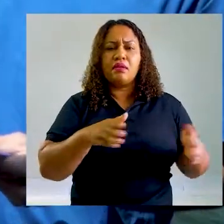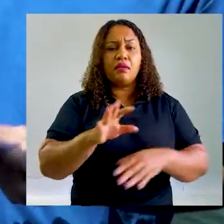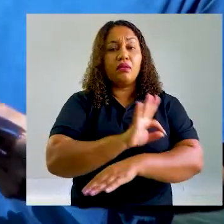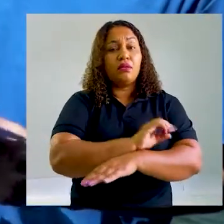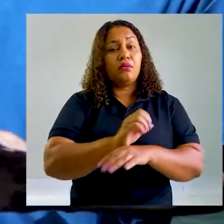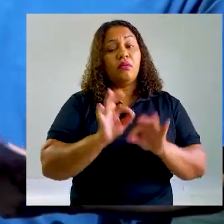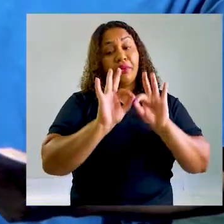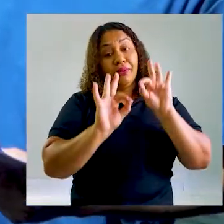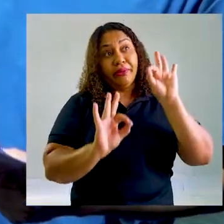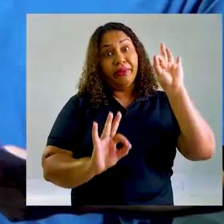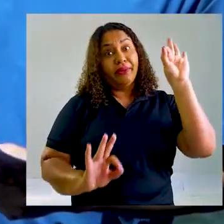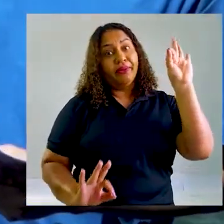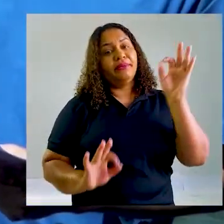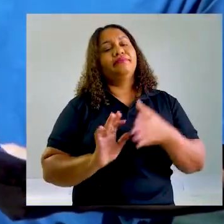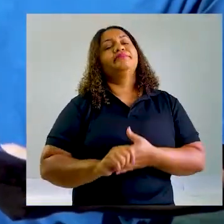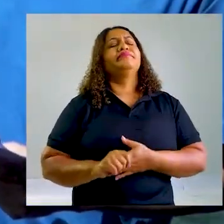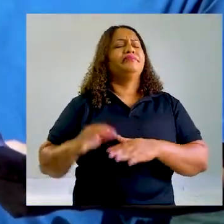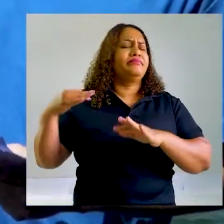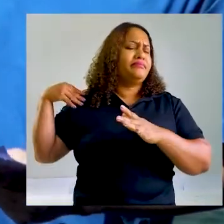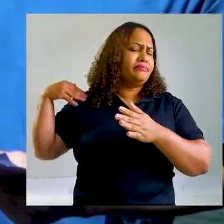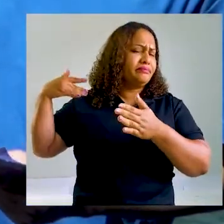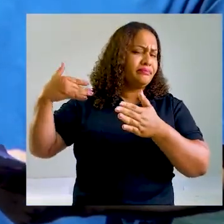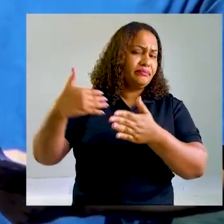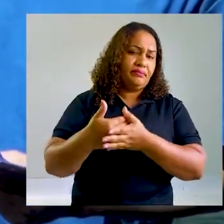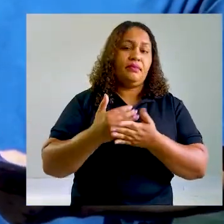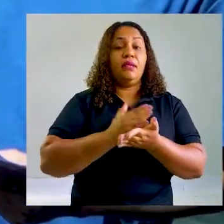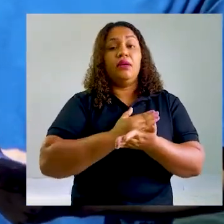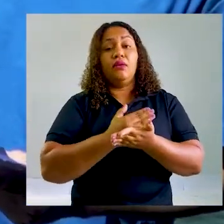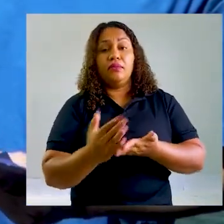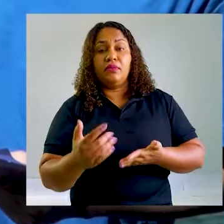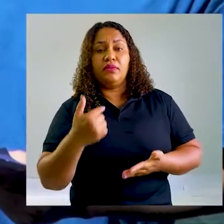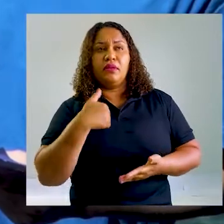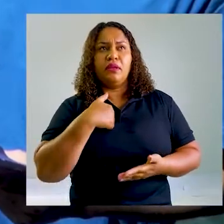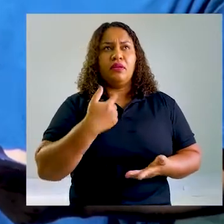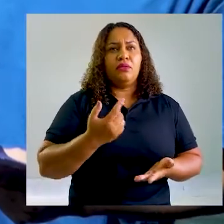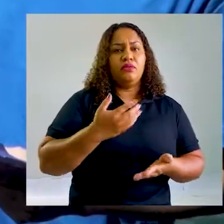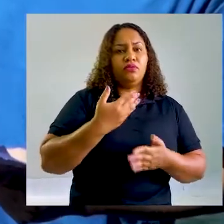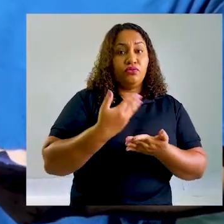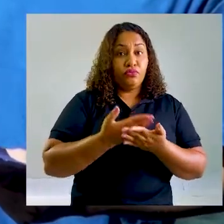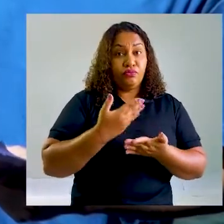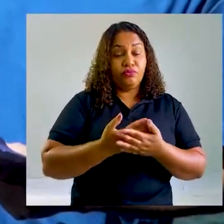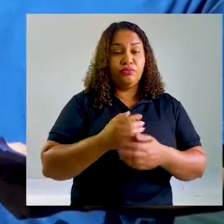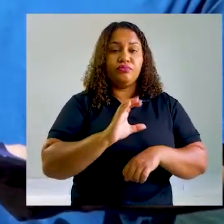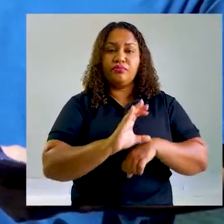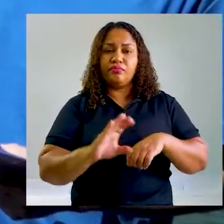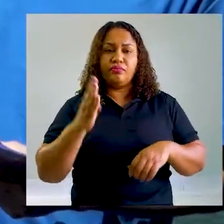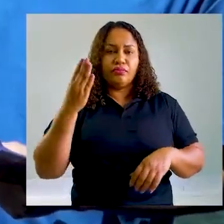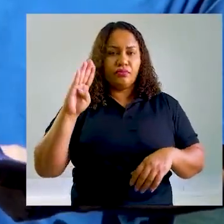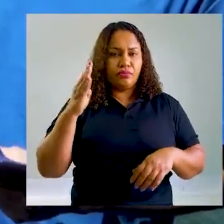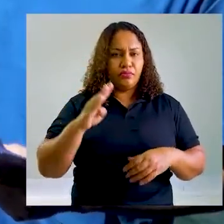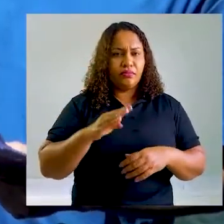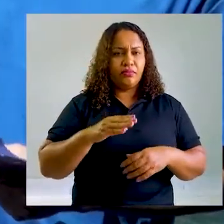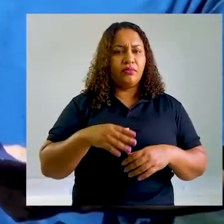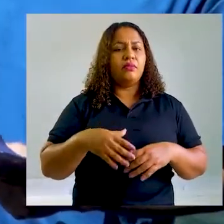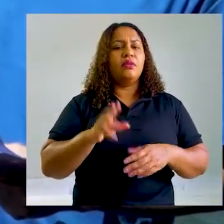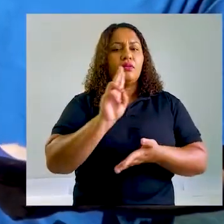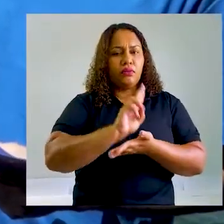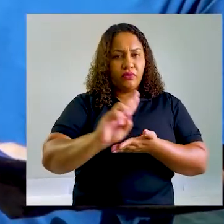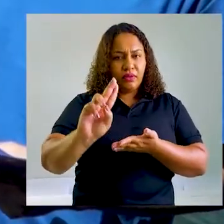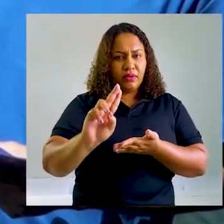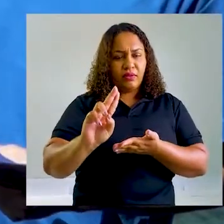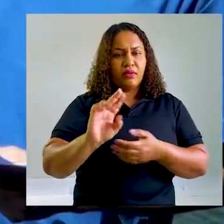Essa história é longa, né? Começou ainda quando eu era aluno do curso de Biologia, aqui na antiga